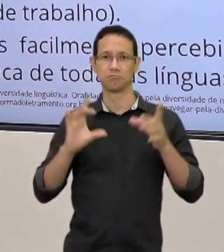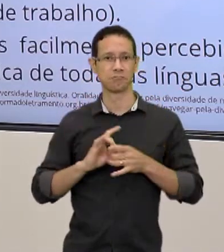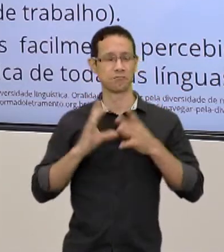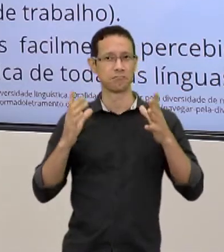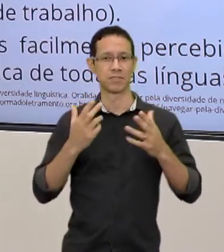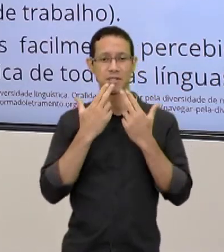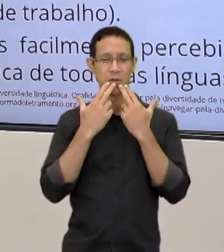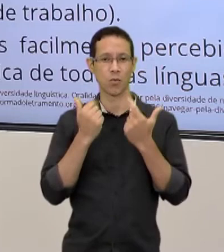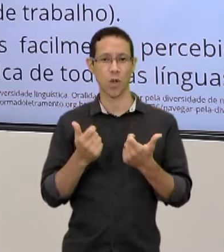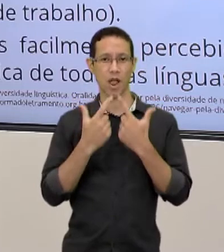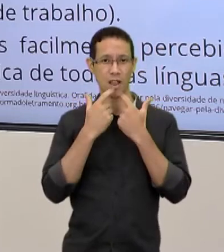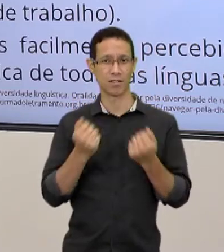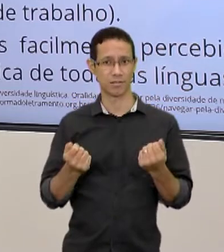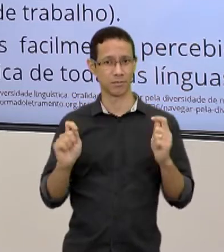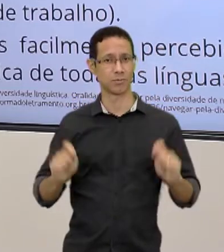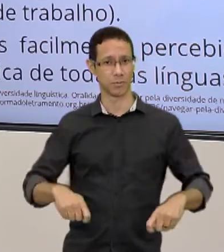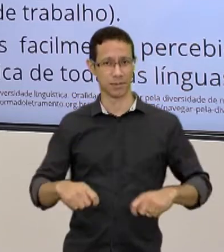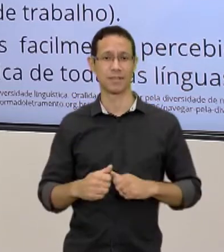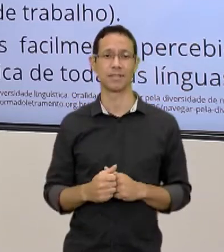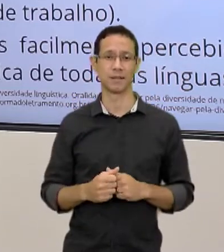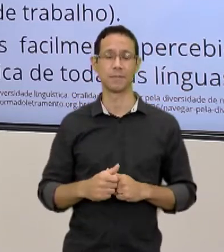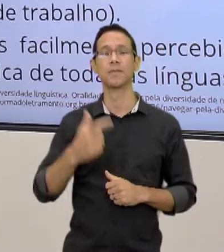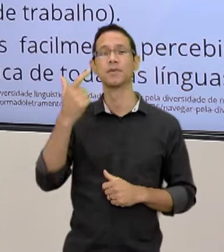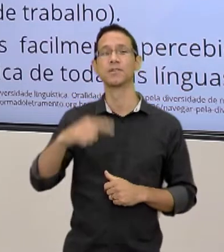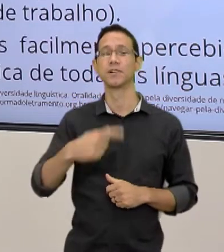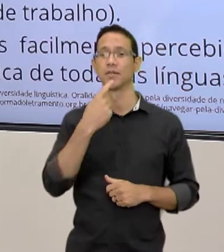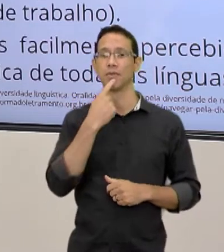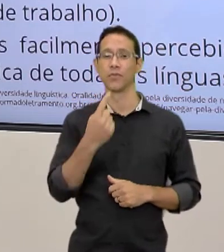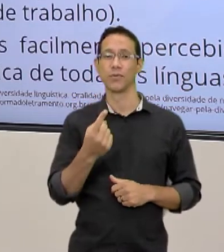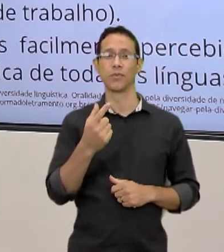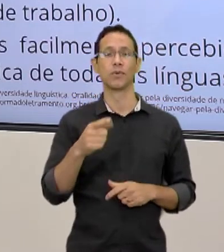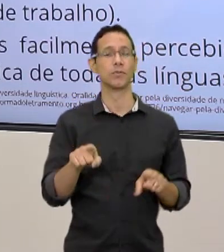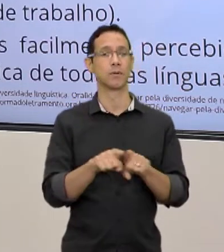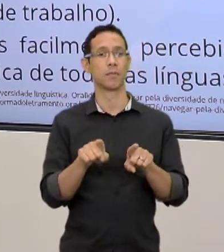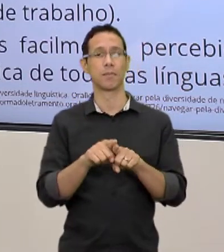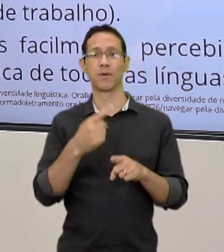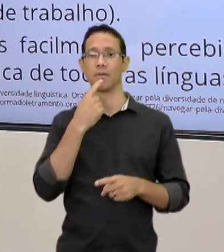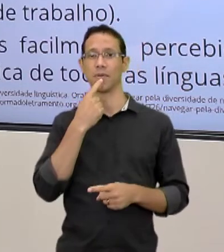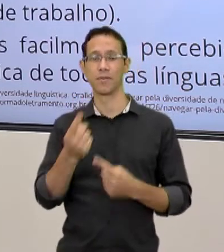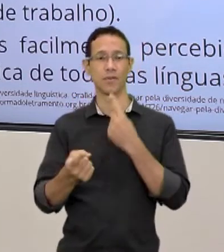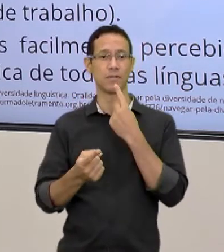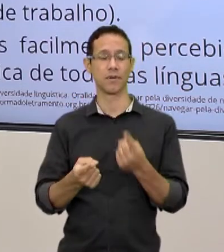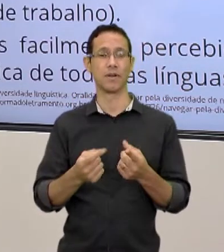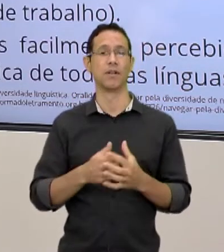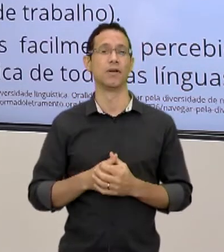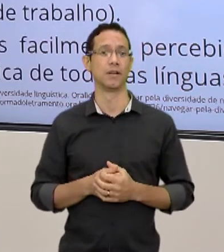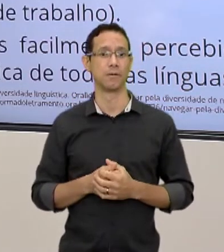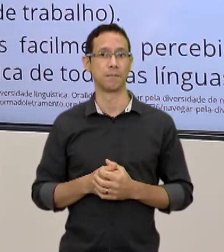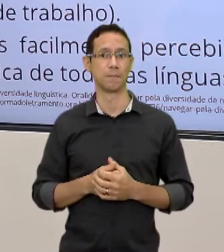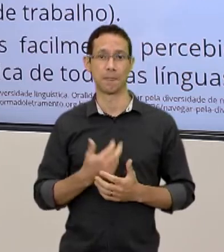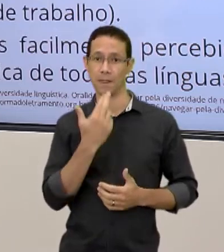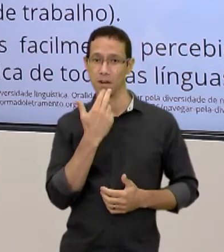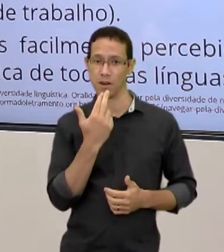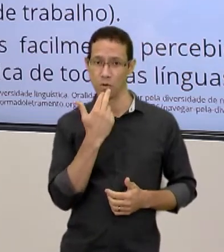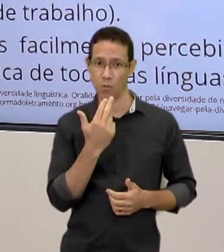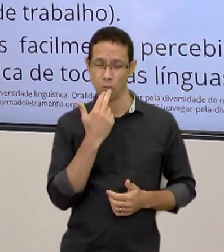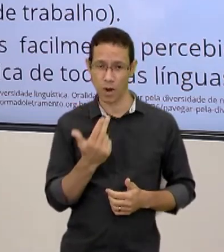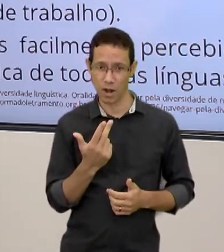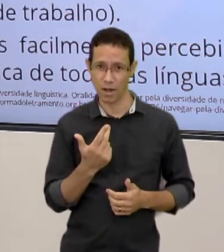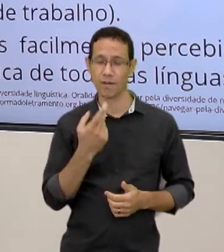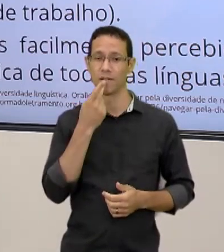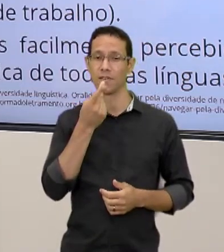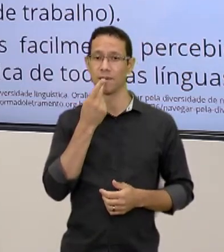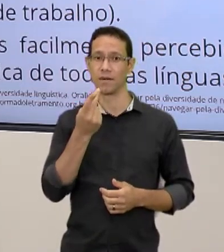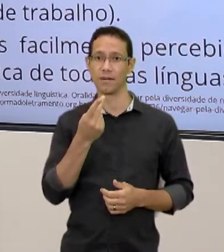linguagem, tá? A gente comentou também já sobre que, embora a gente esteja aqui falando da língua em si, né, principalmente